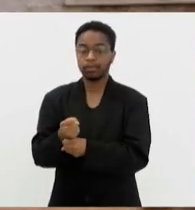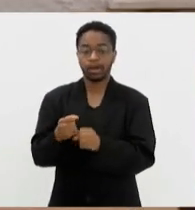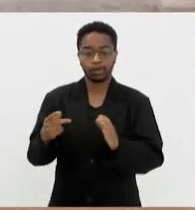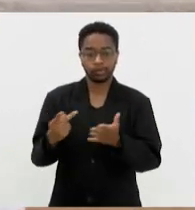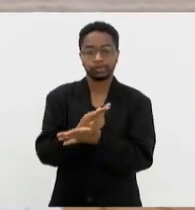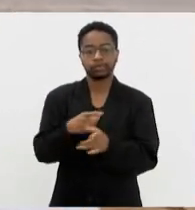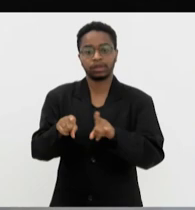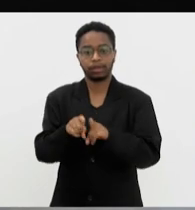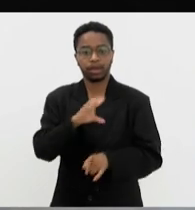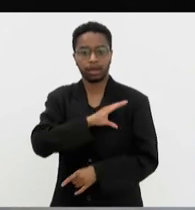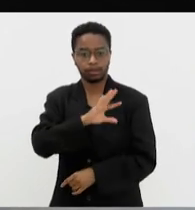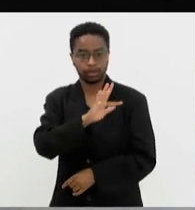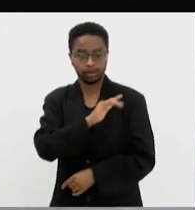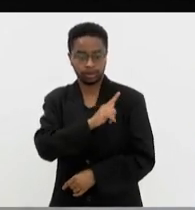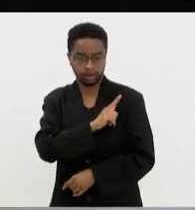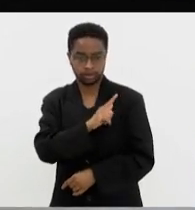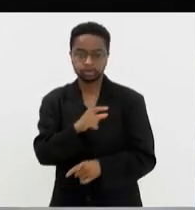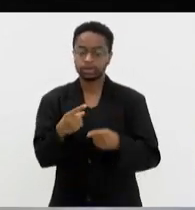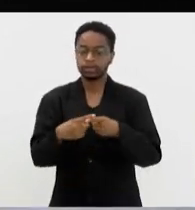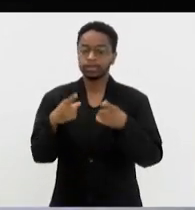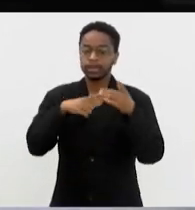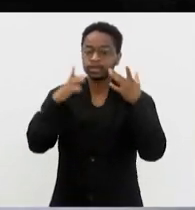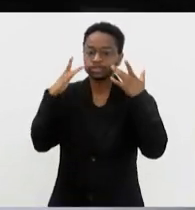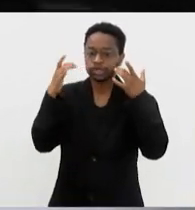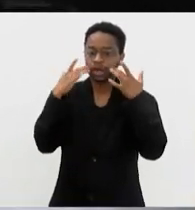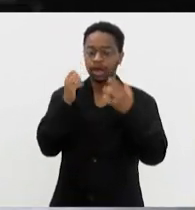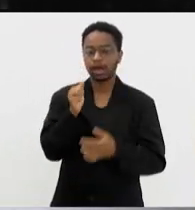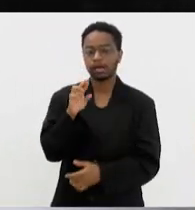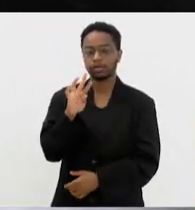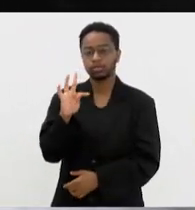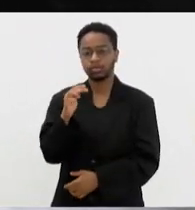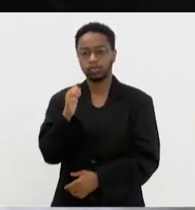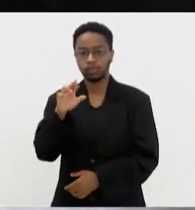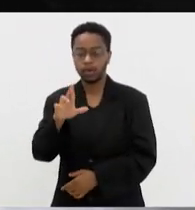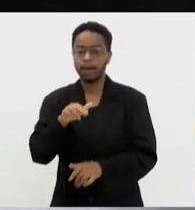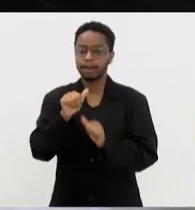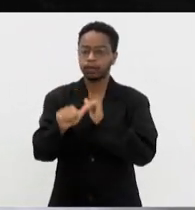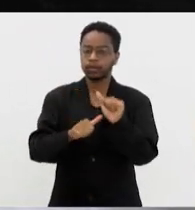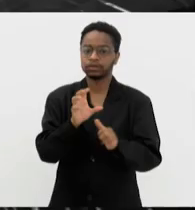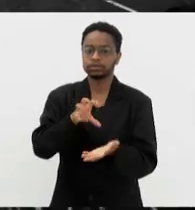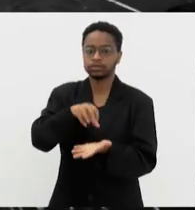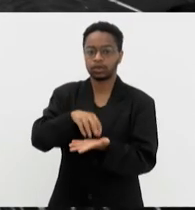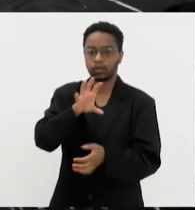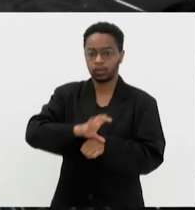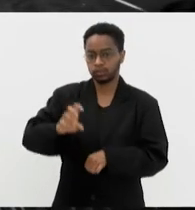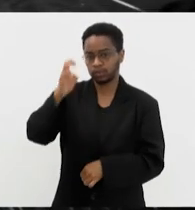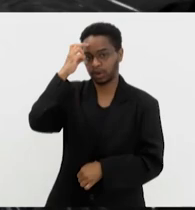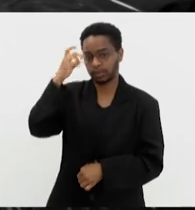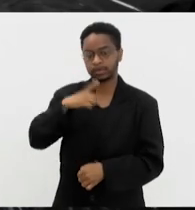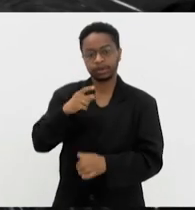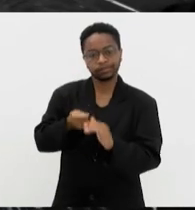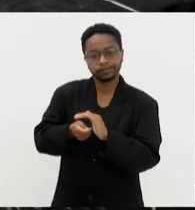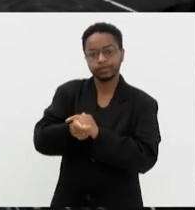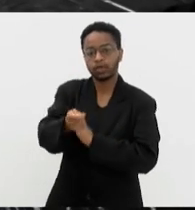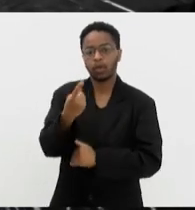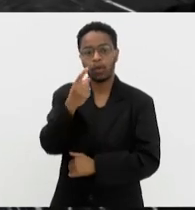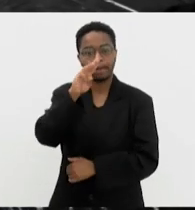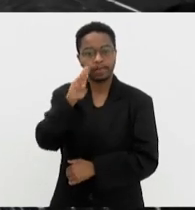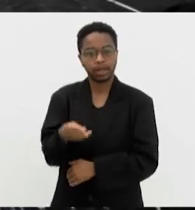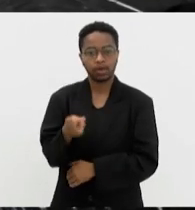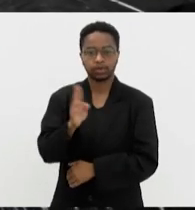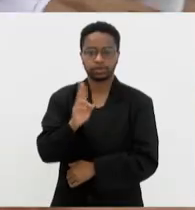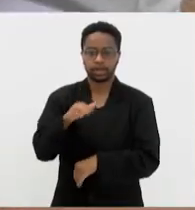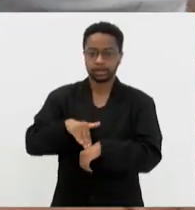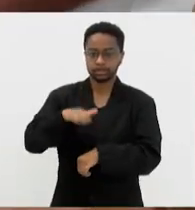na zona oeste do Rio, onde o Teatro Arthur Azevedo será transformado em um centro cultural, com investimentos de mais de